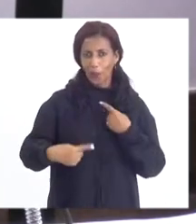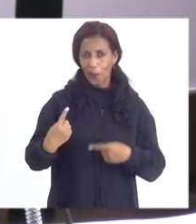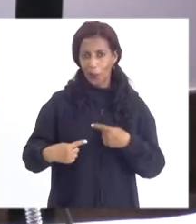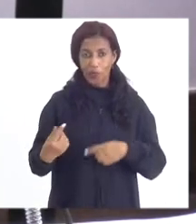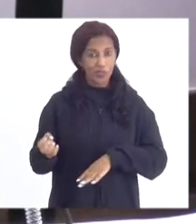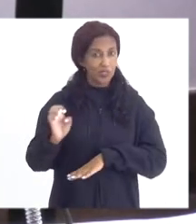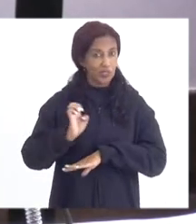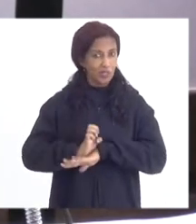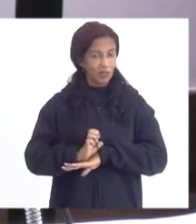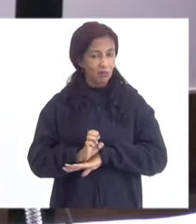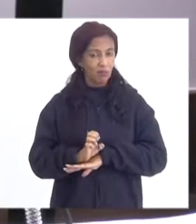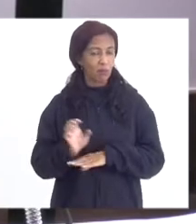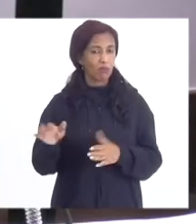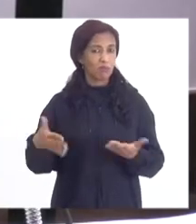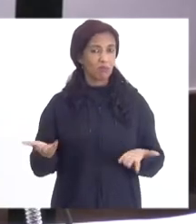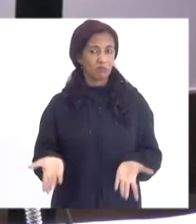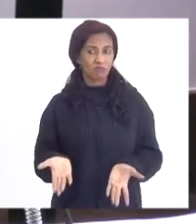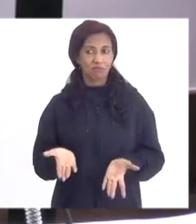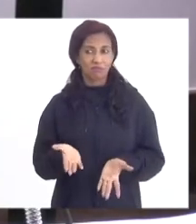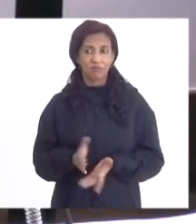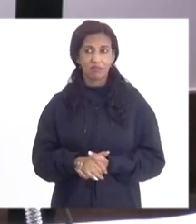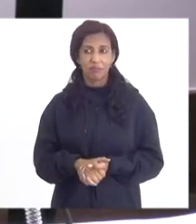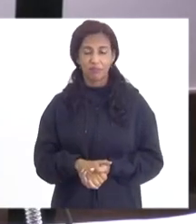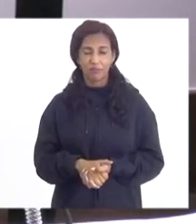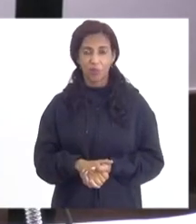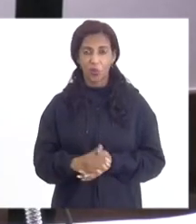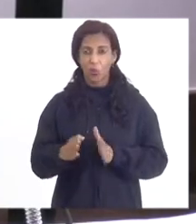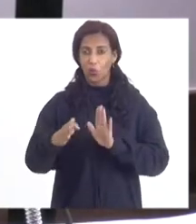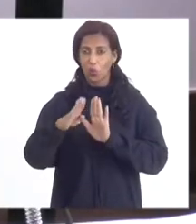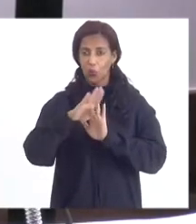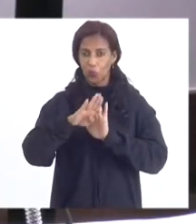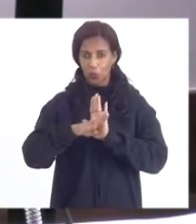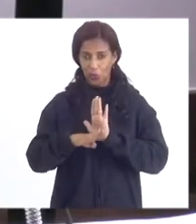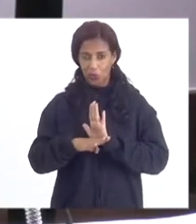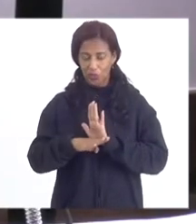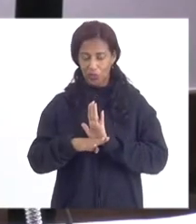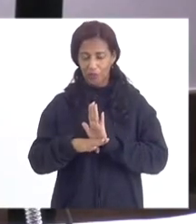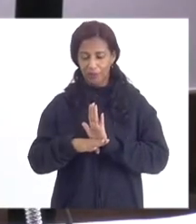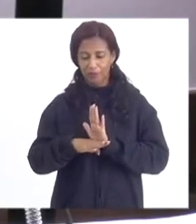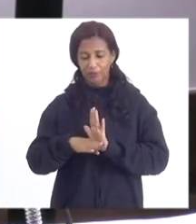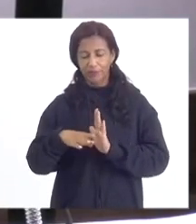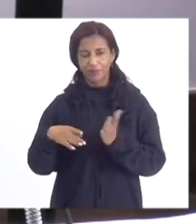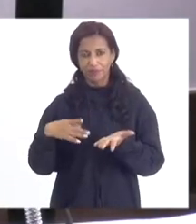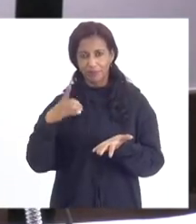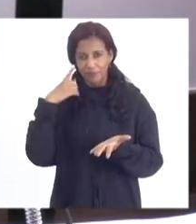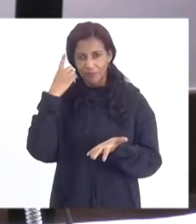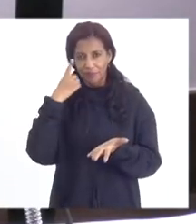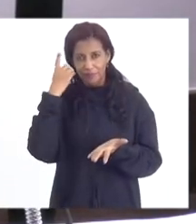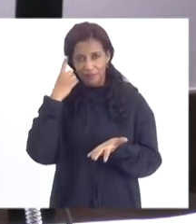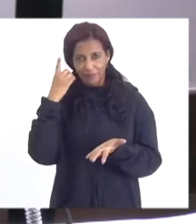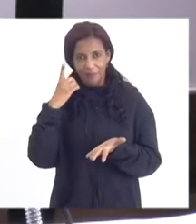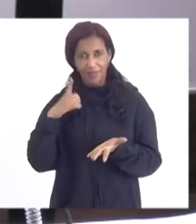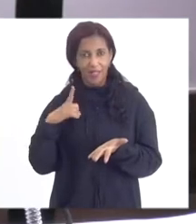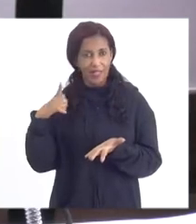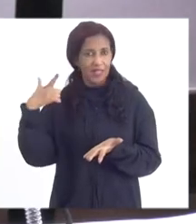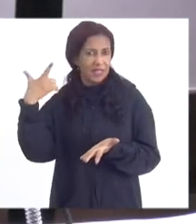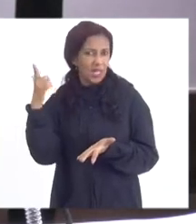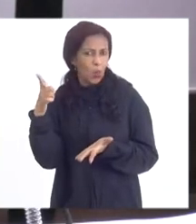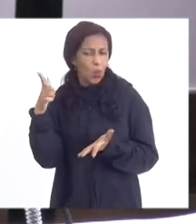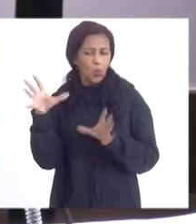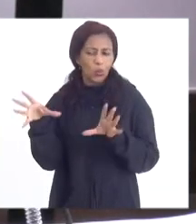estadual. Então, porque o projeto do Ronaldo Tanqueta tem outro